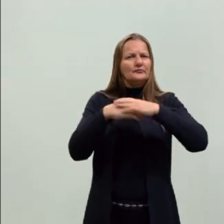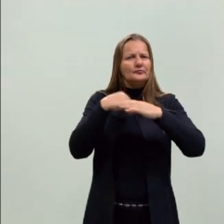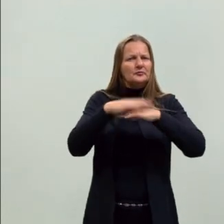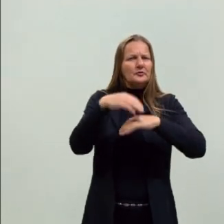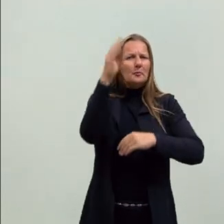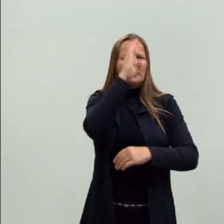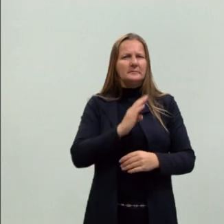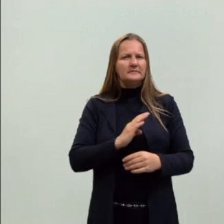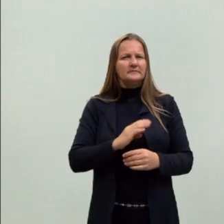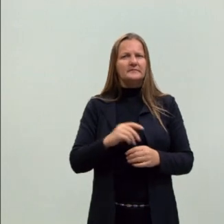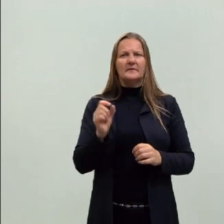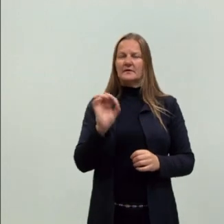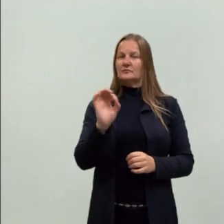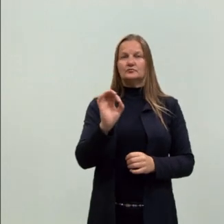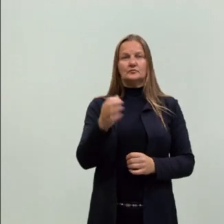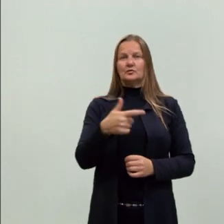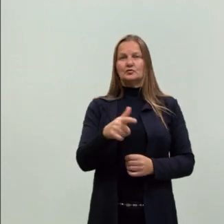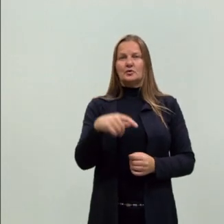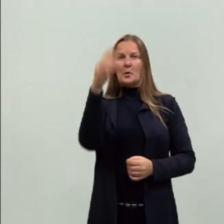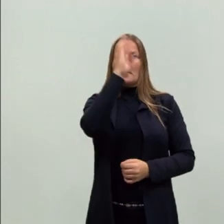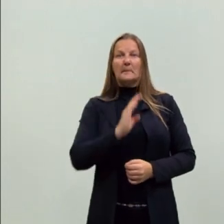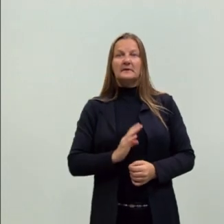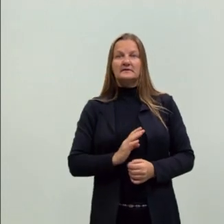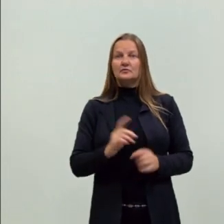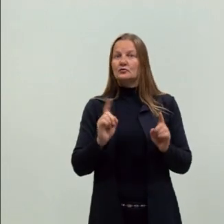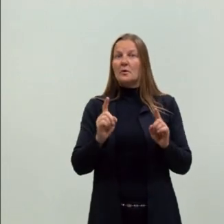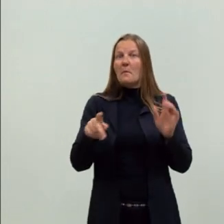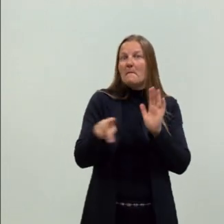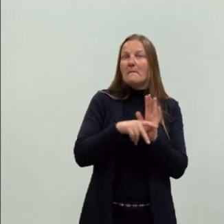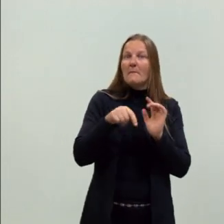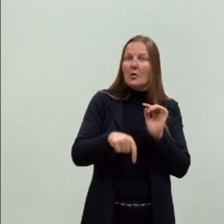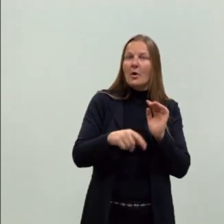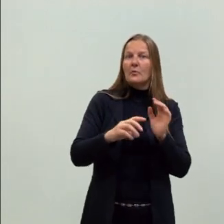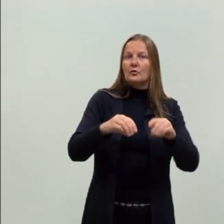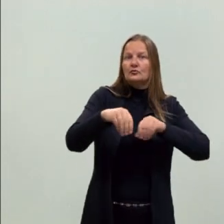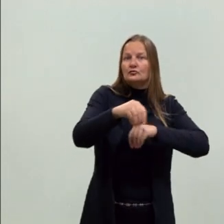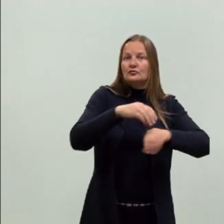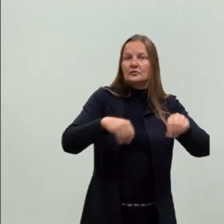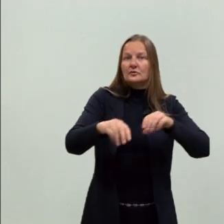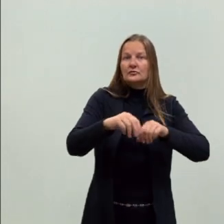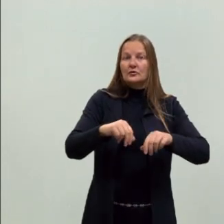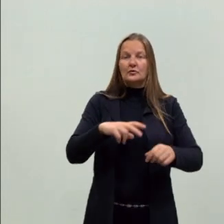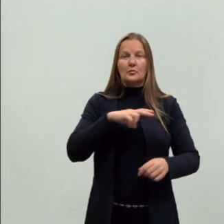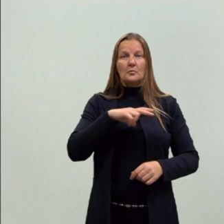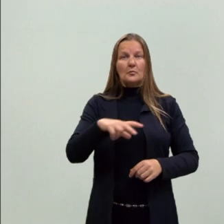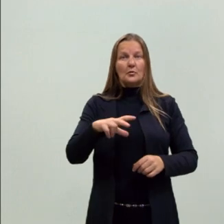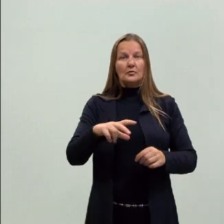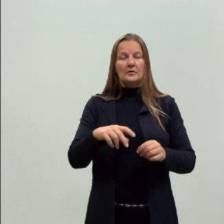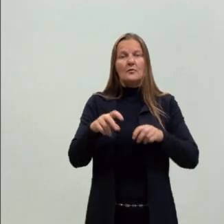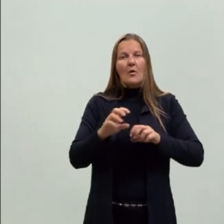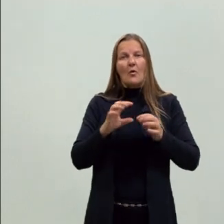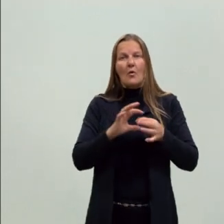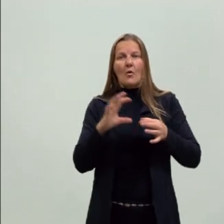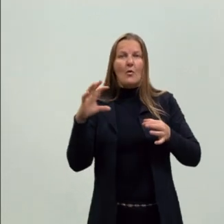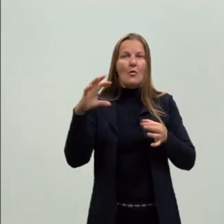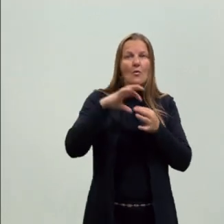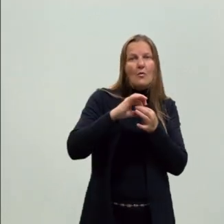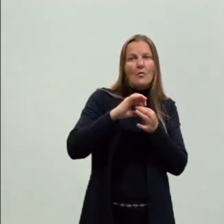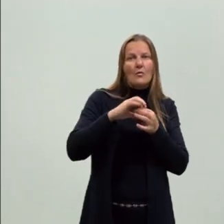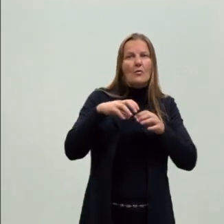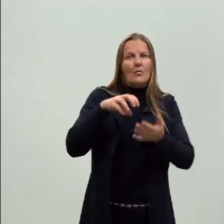então para começar não existe um Brasil naquela época né o Brasil ele era um território português ele era uma colônia a ser